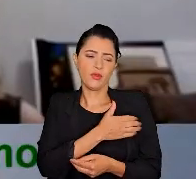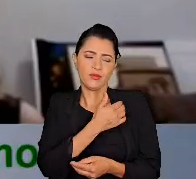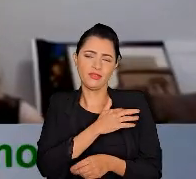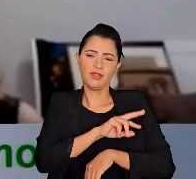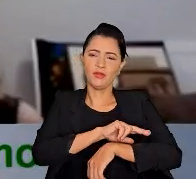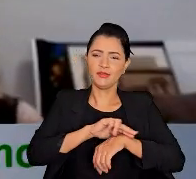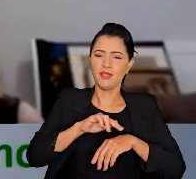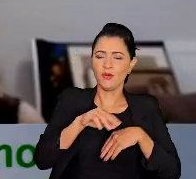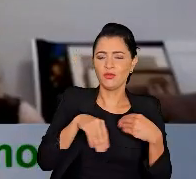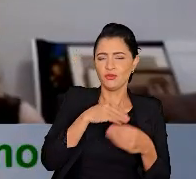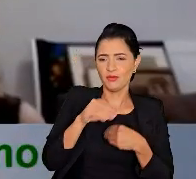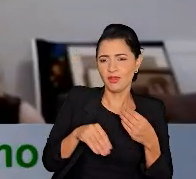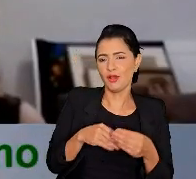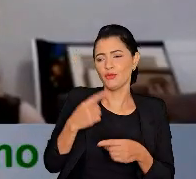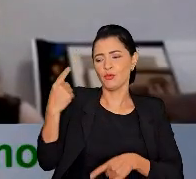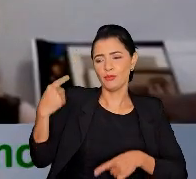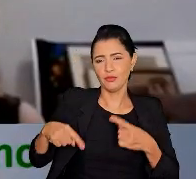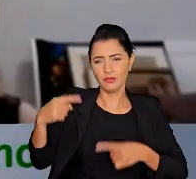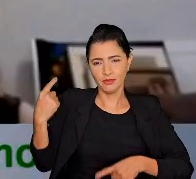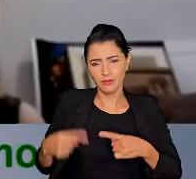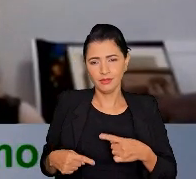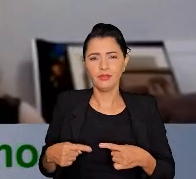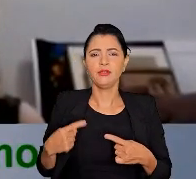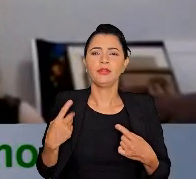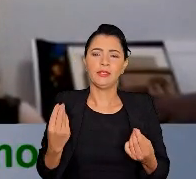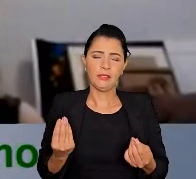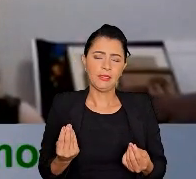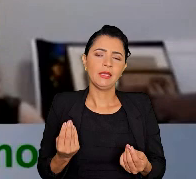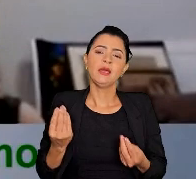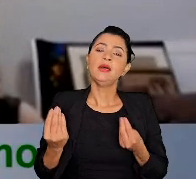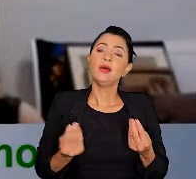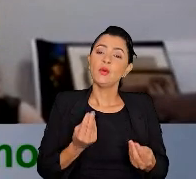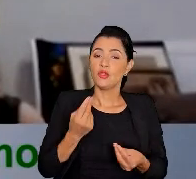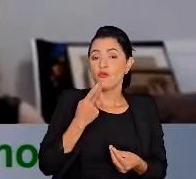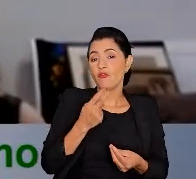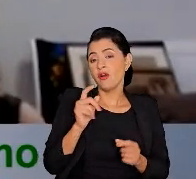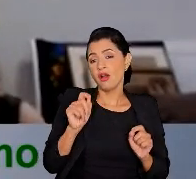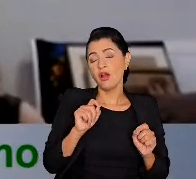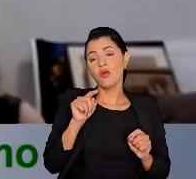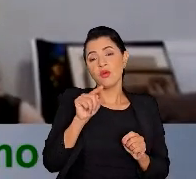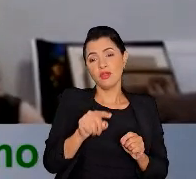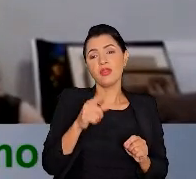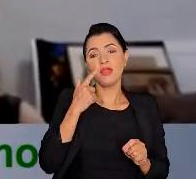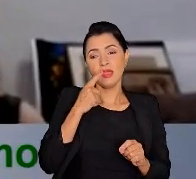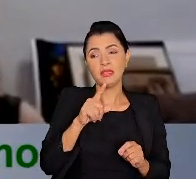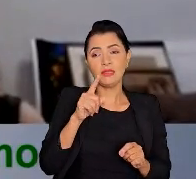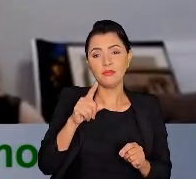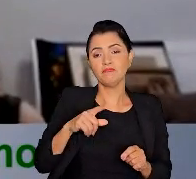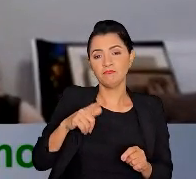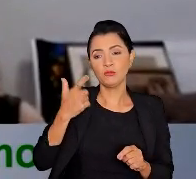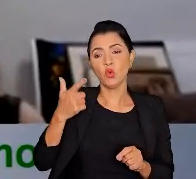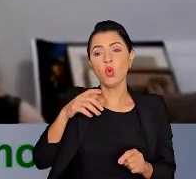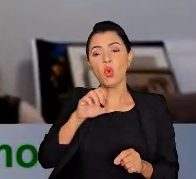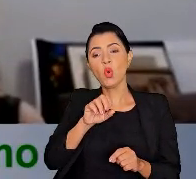com a questão política e que eu digo que essa questão do Oriente Médio,